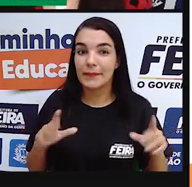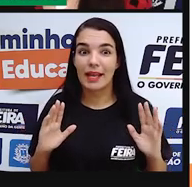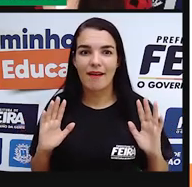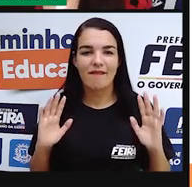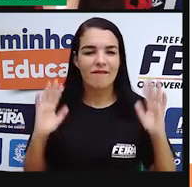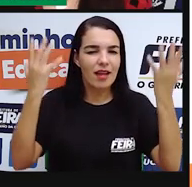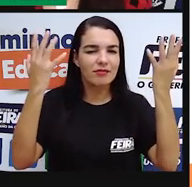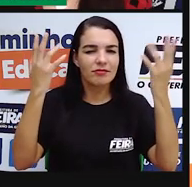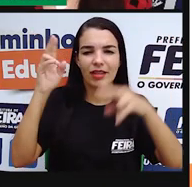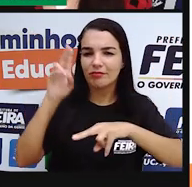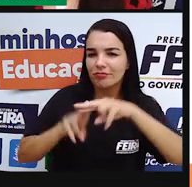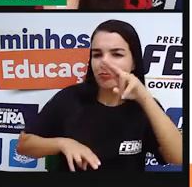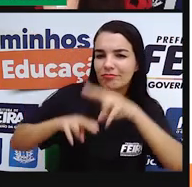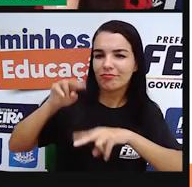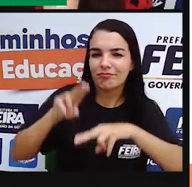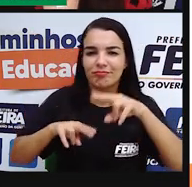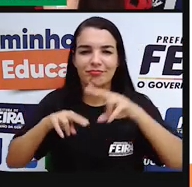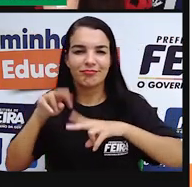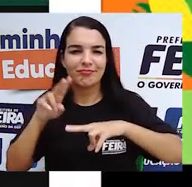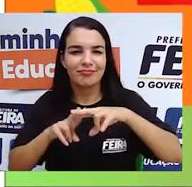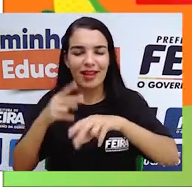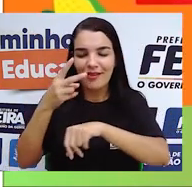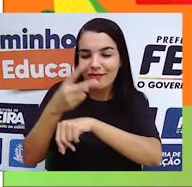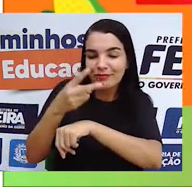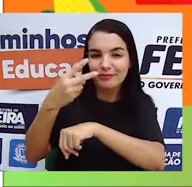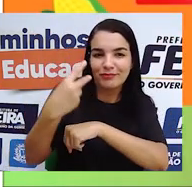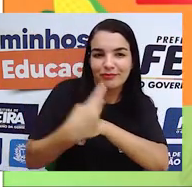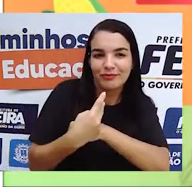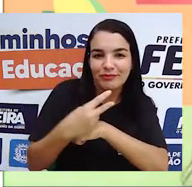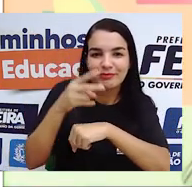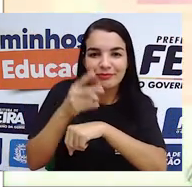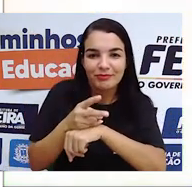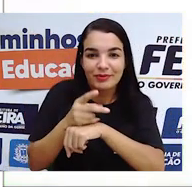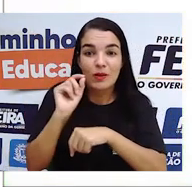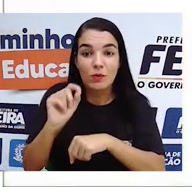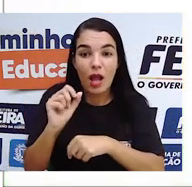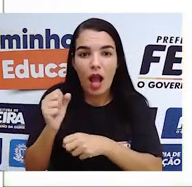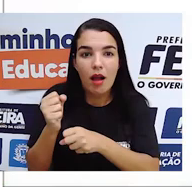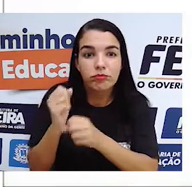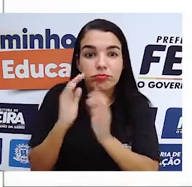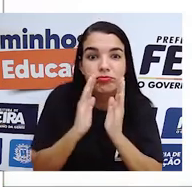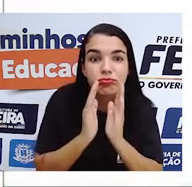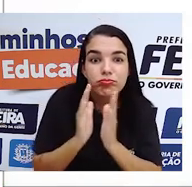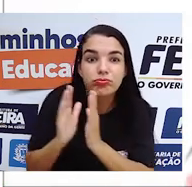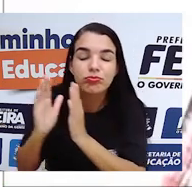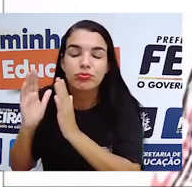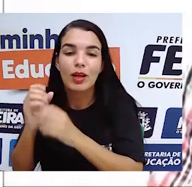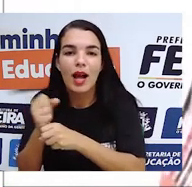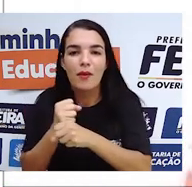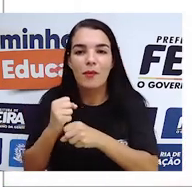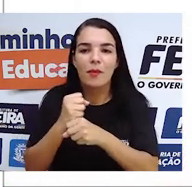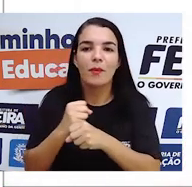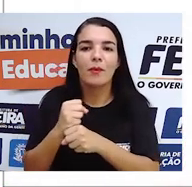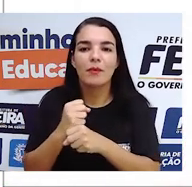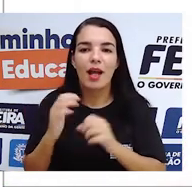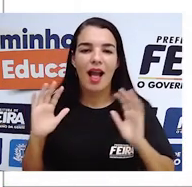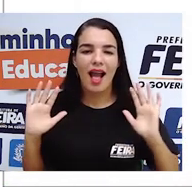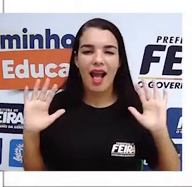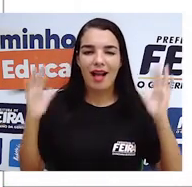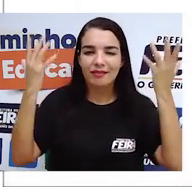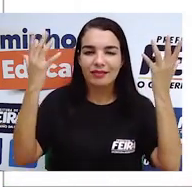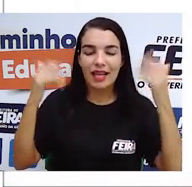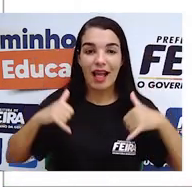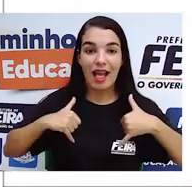Festas juninas. Hoje nós vamos conversar sobre um período do ano em que comemoramos o aniversário de